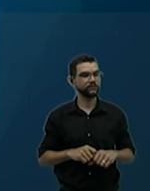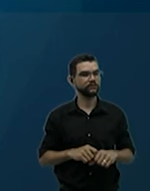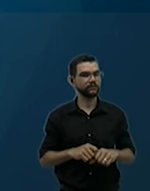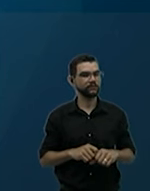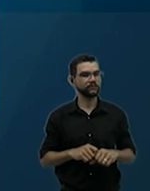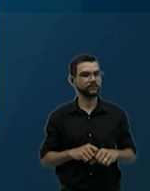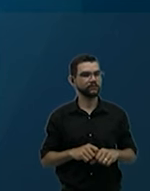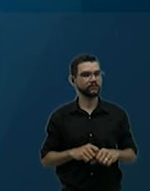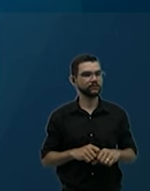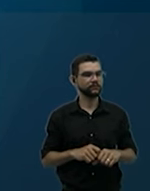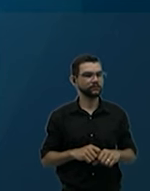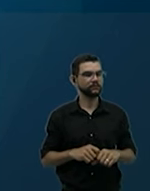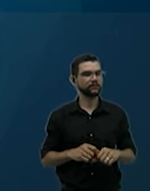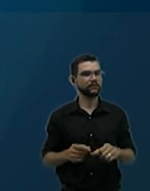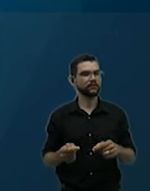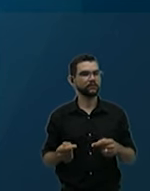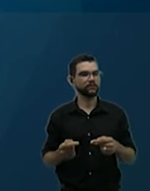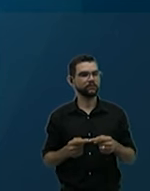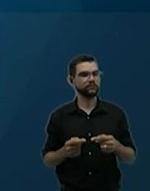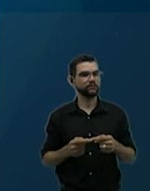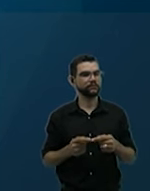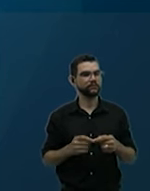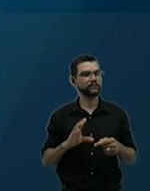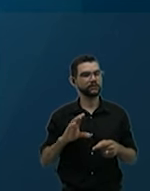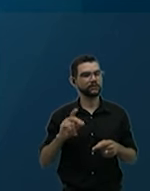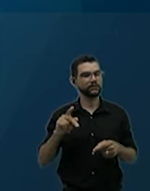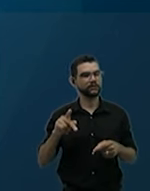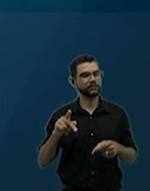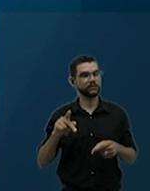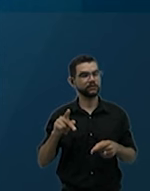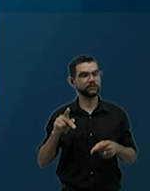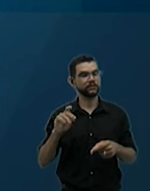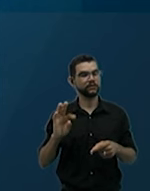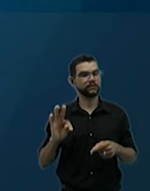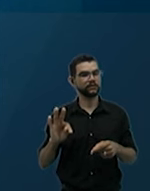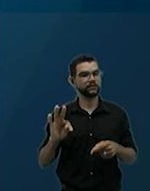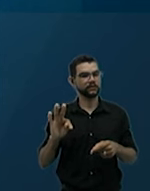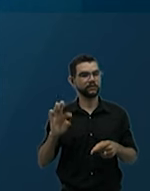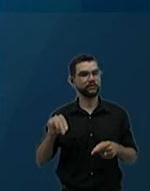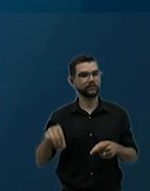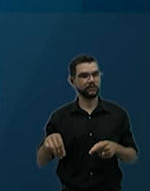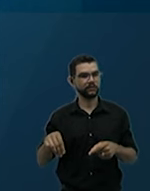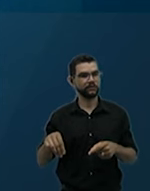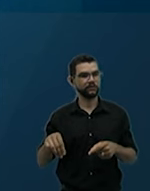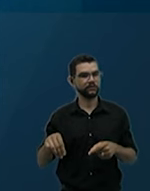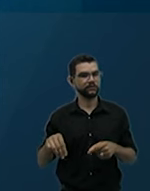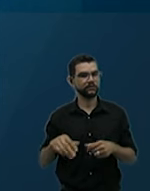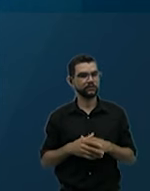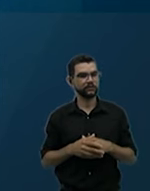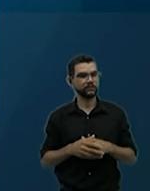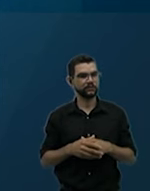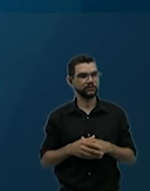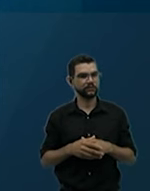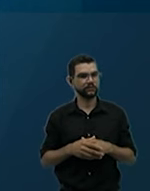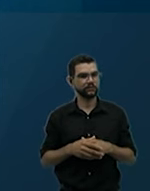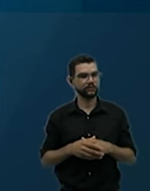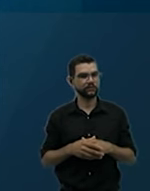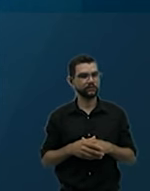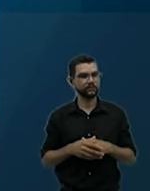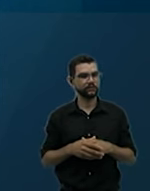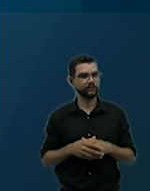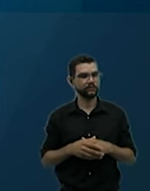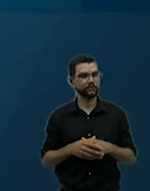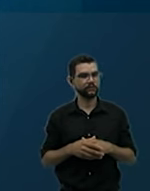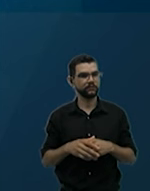parágrafo único, precisamente, é que não haveria essa responsabilidade quando não há previsão editalícia.